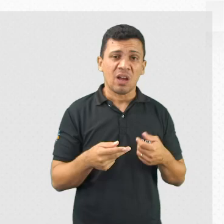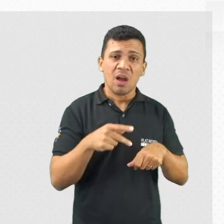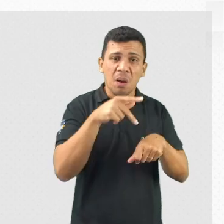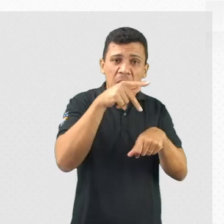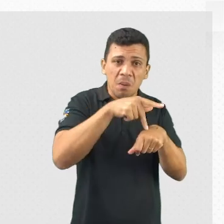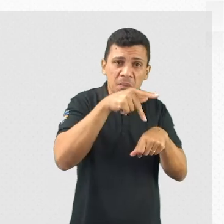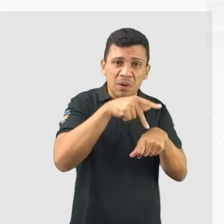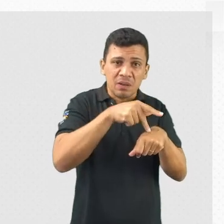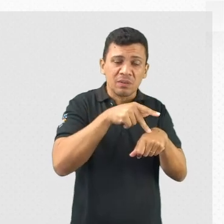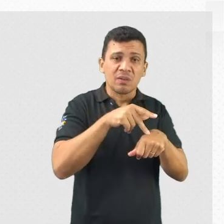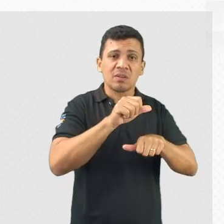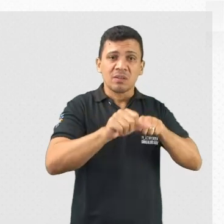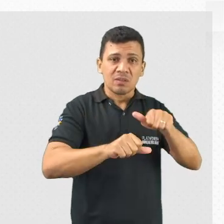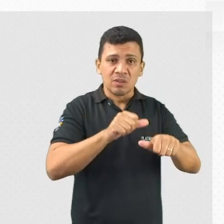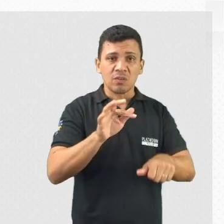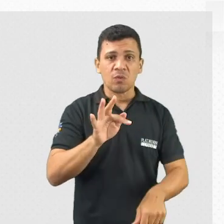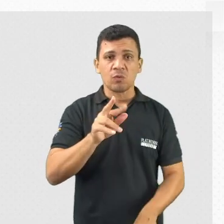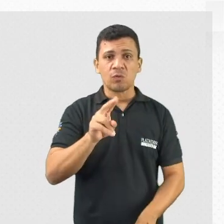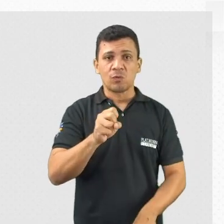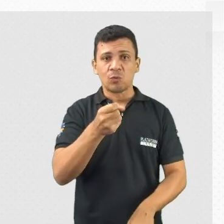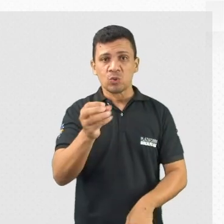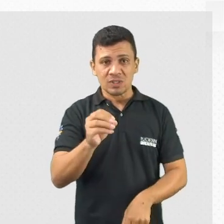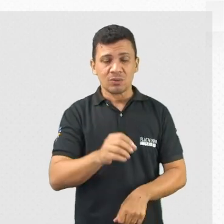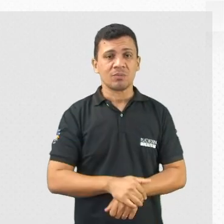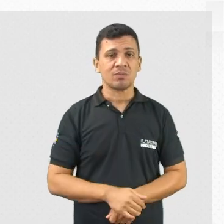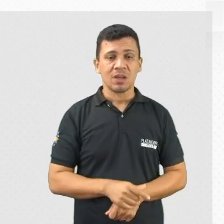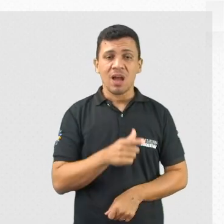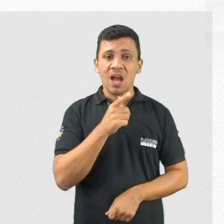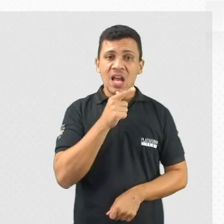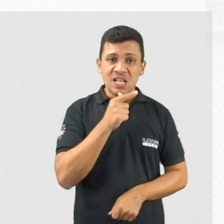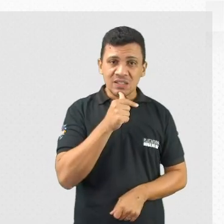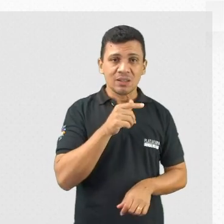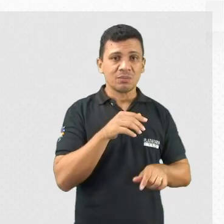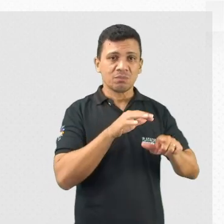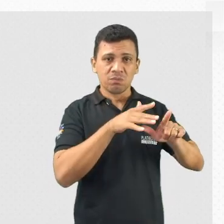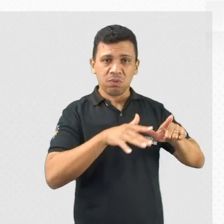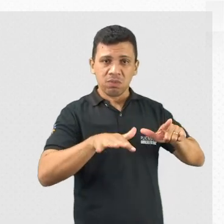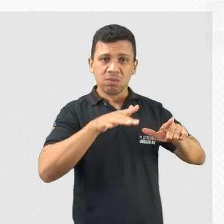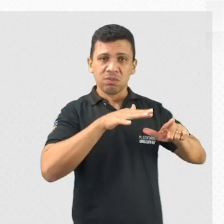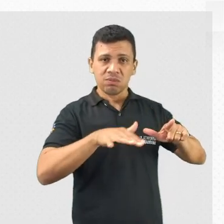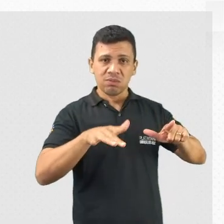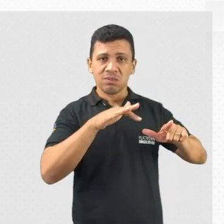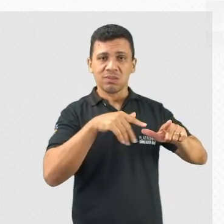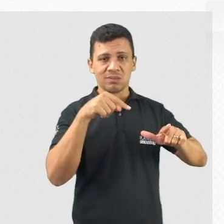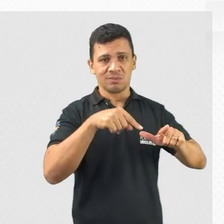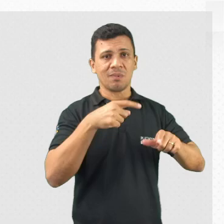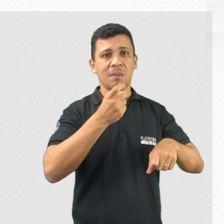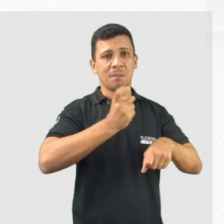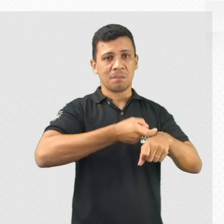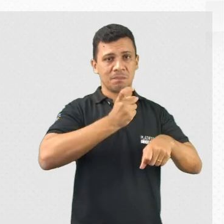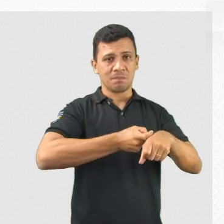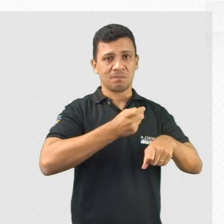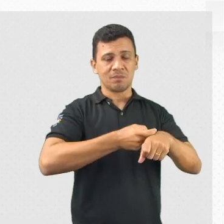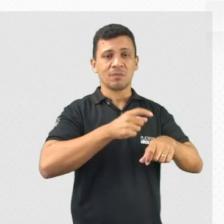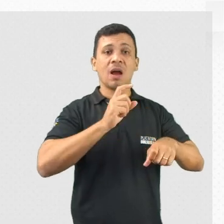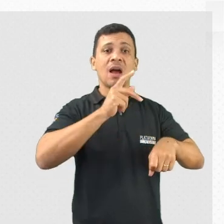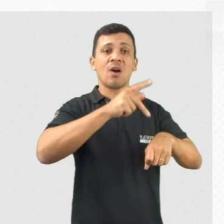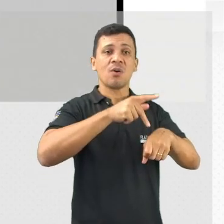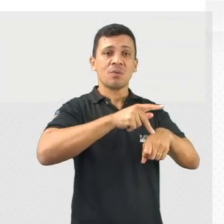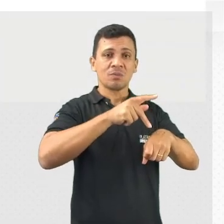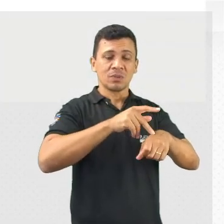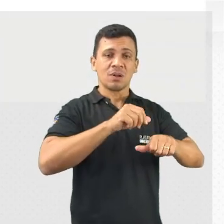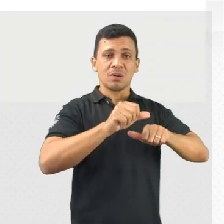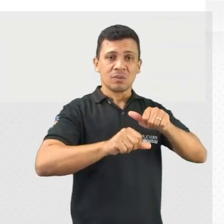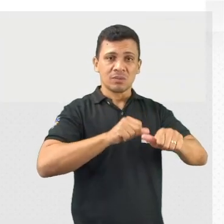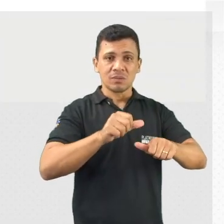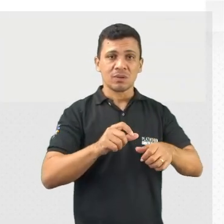seu estado de fusão, tornando-se pastosas ou líquidas. Mais ou menos assim. Deixa eu mostrar aqui,